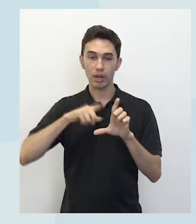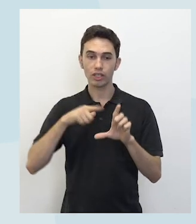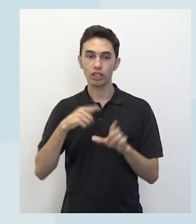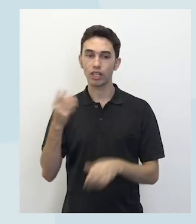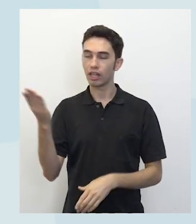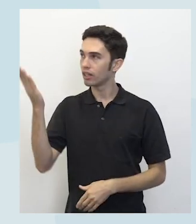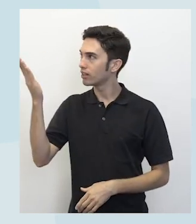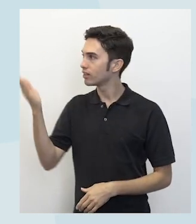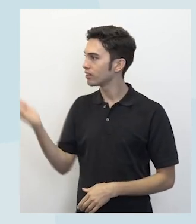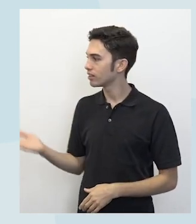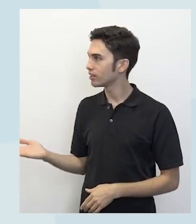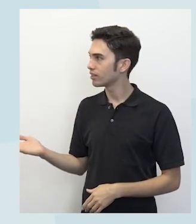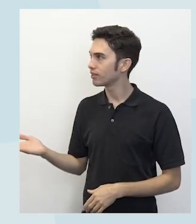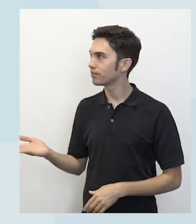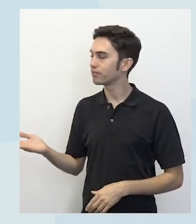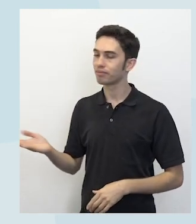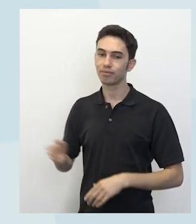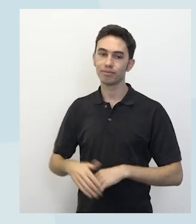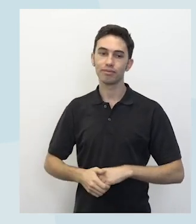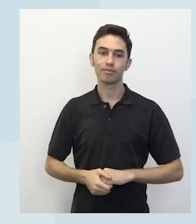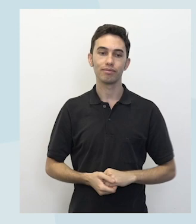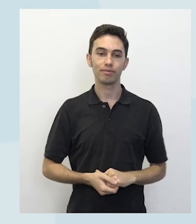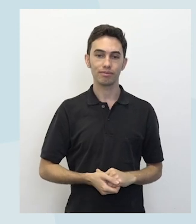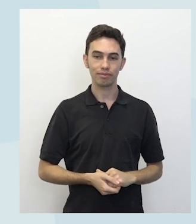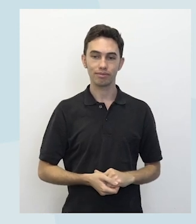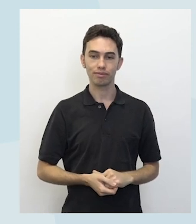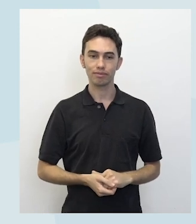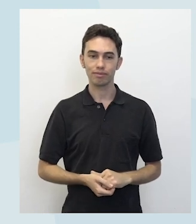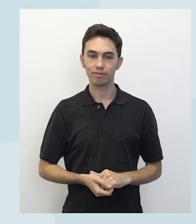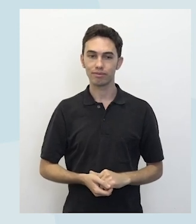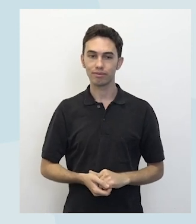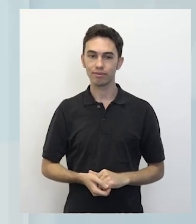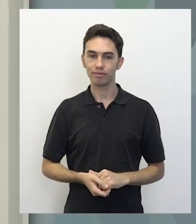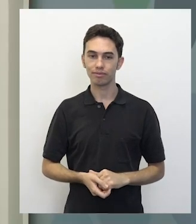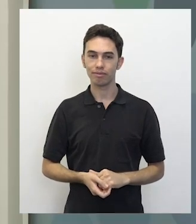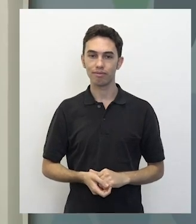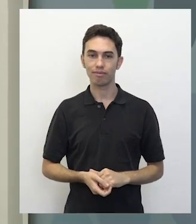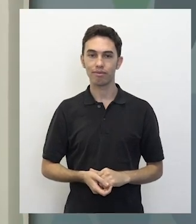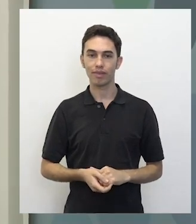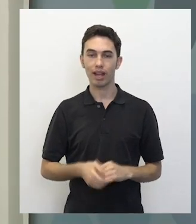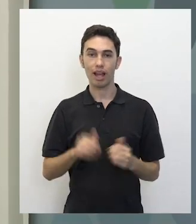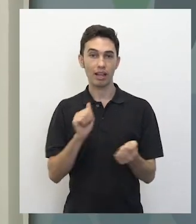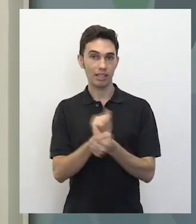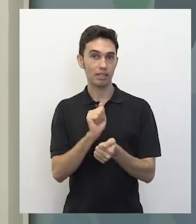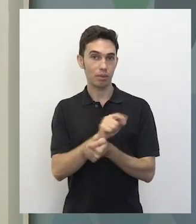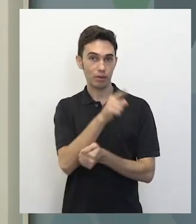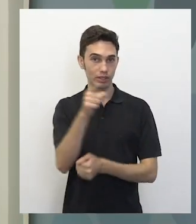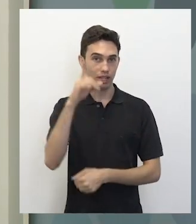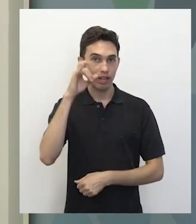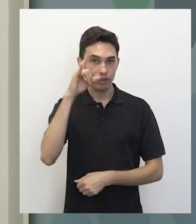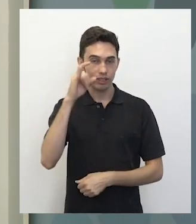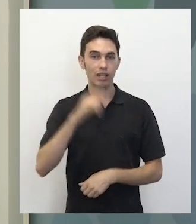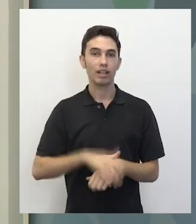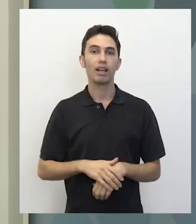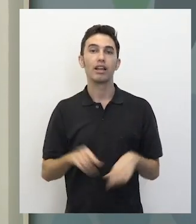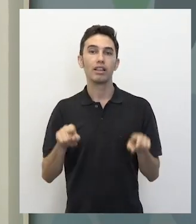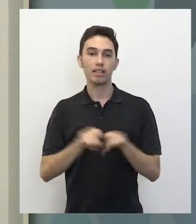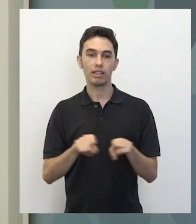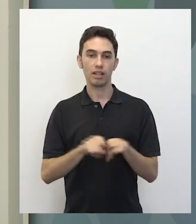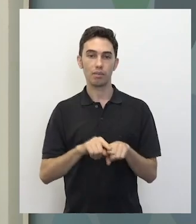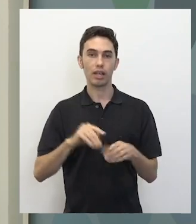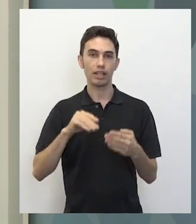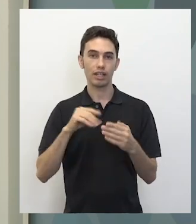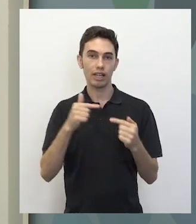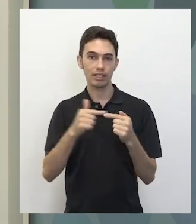portuguesa, CMSP_EM e essas tags que eu coloquei para vocês. Gente, aguardo vocês lá no Instagram e aguardo vocês na